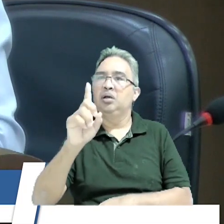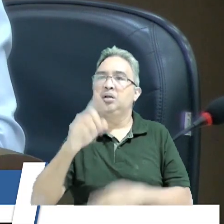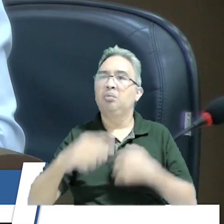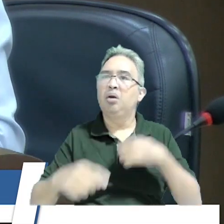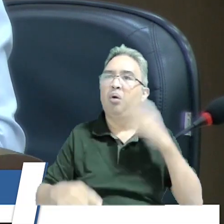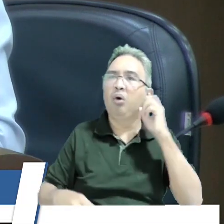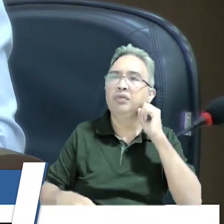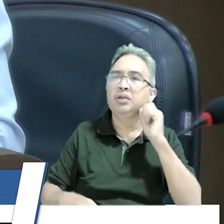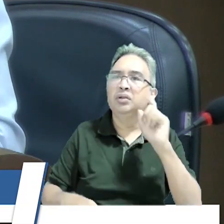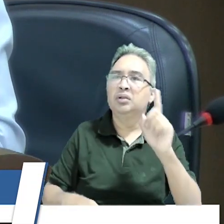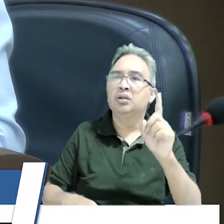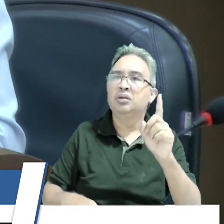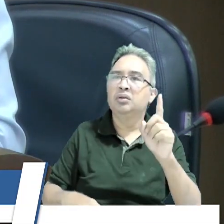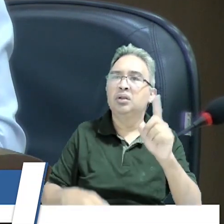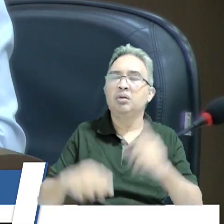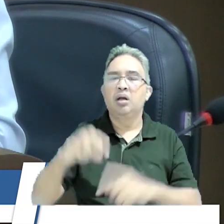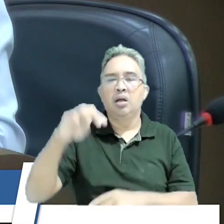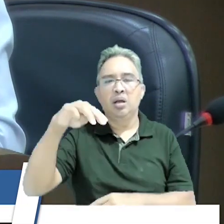Geralda Rocha.